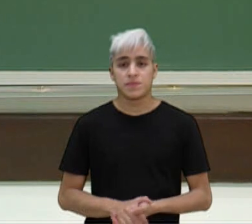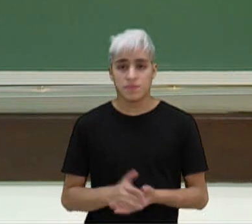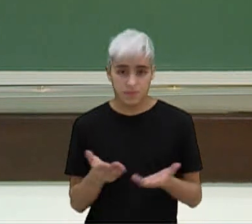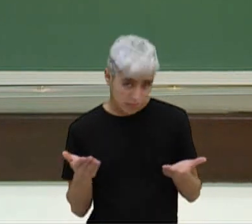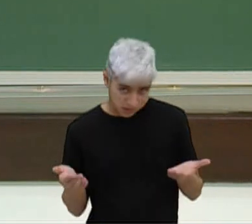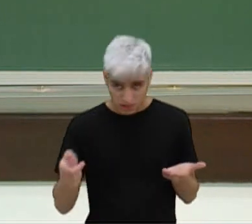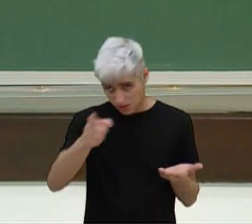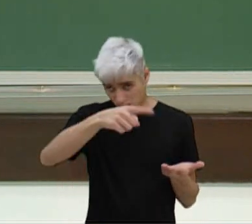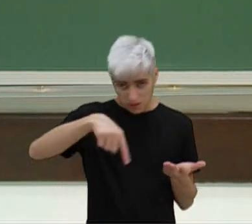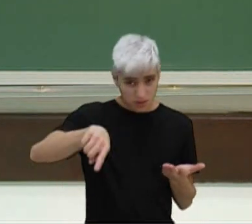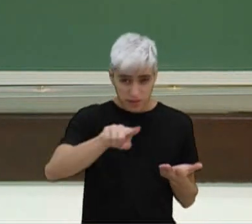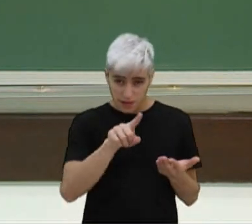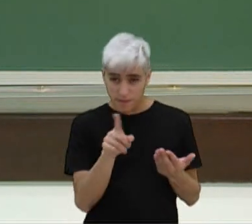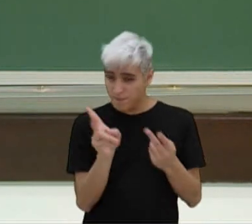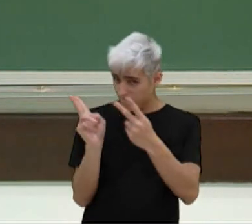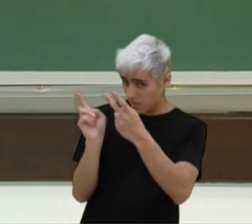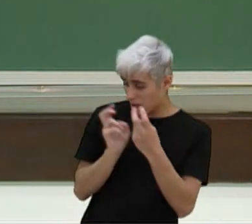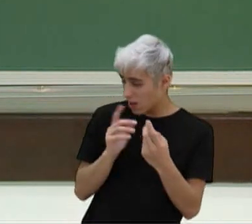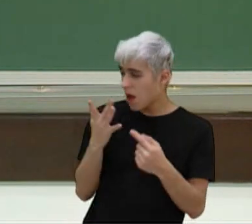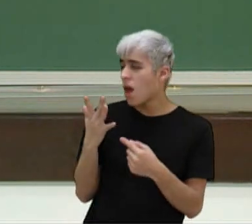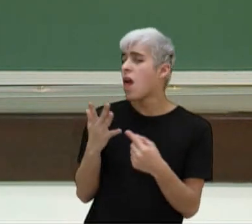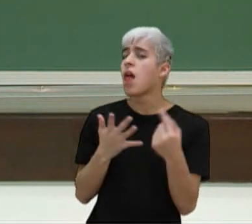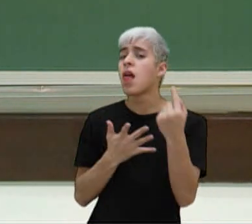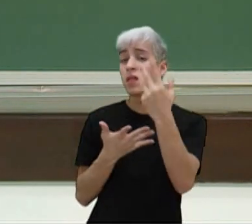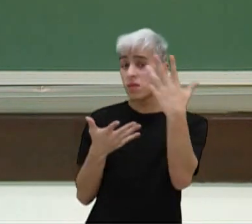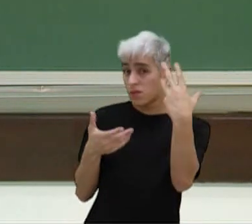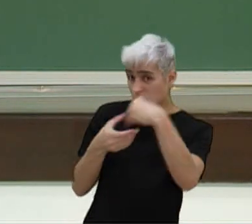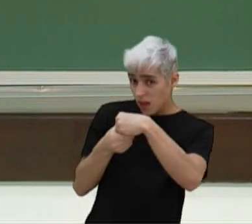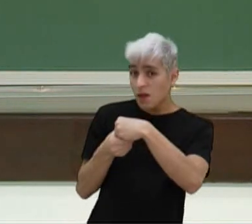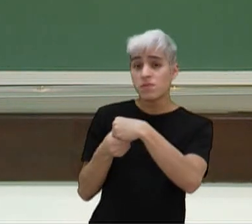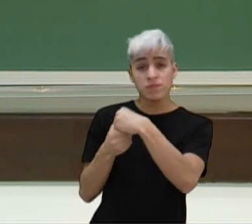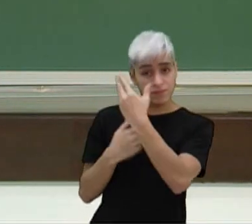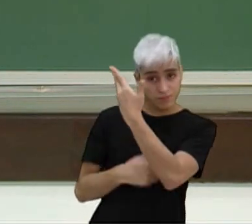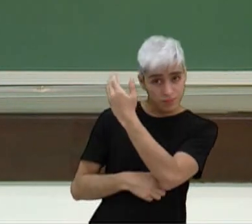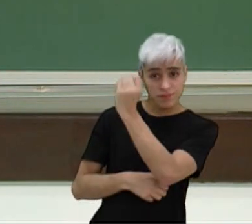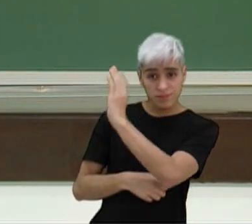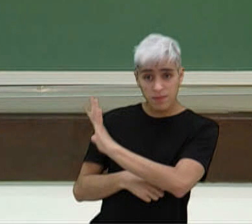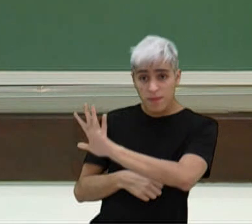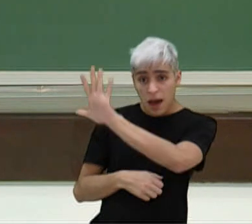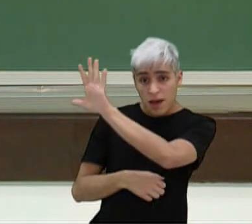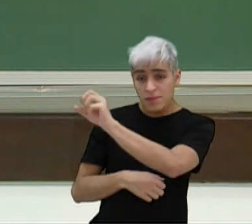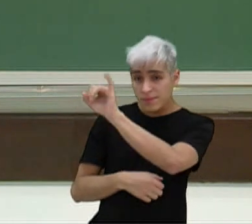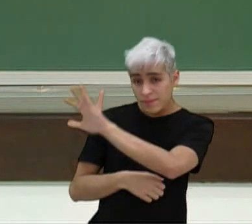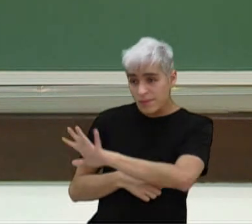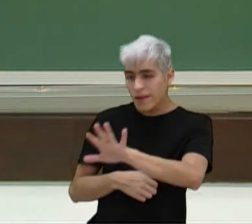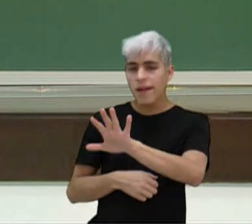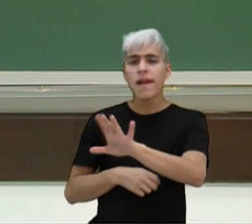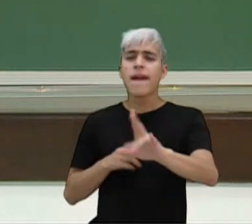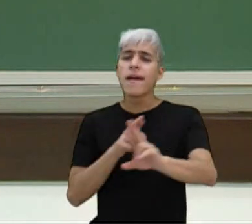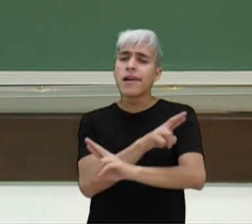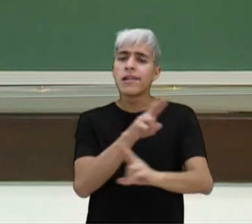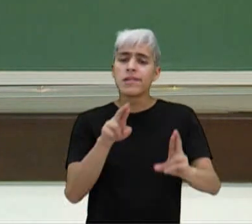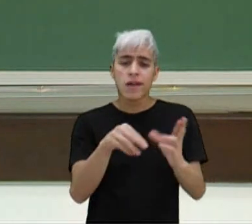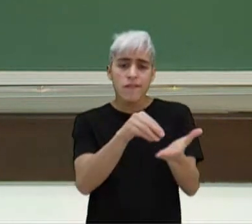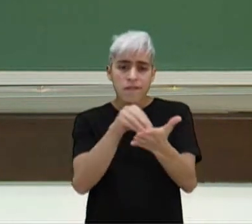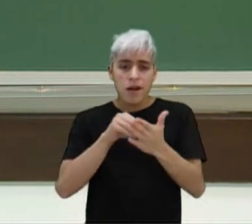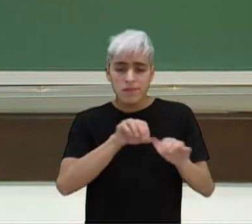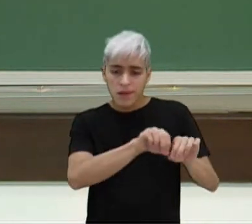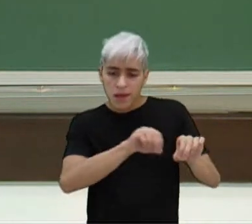E aí, o que você notou? Quais os elementos que existem nessa imagem que estão relacionados com a falta de saneamento